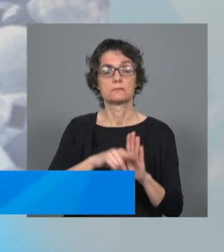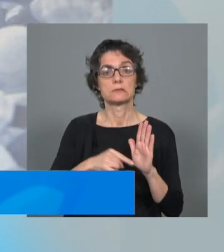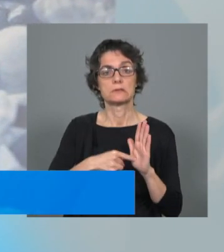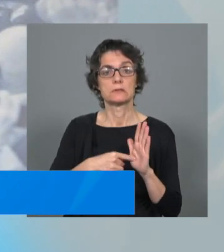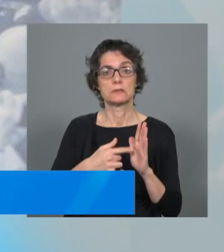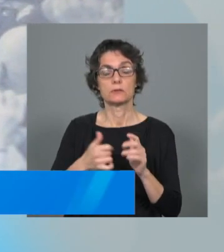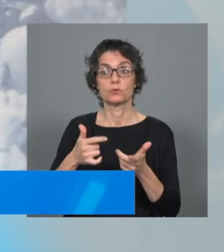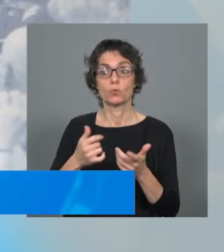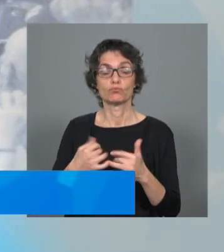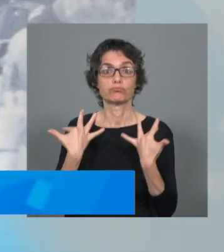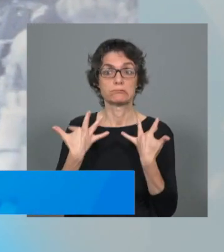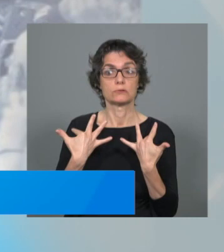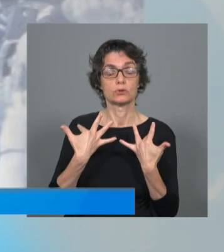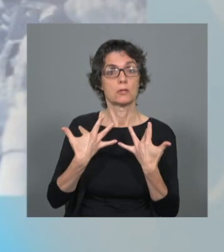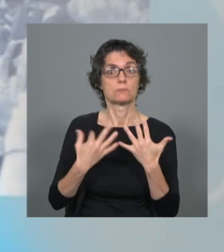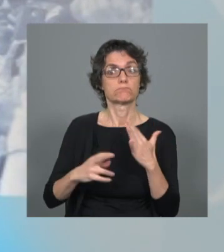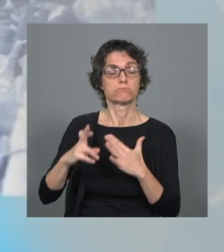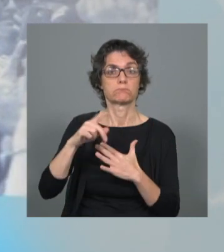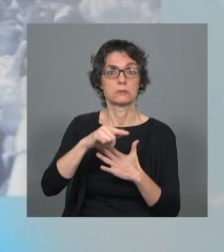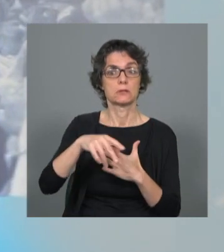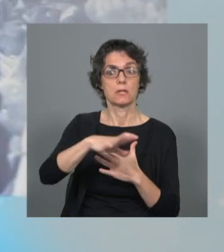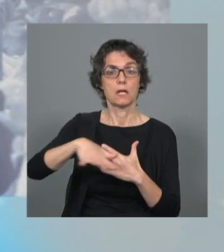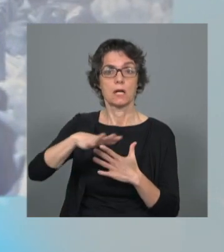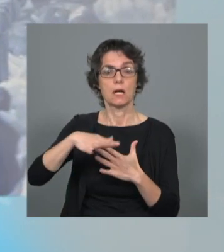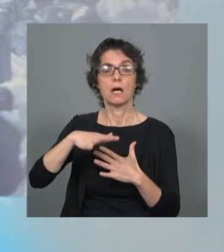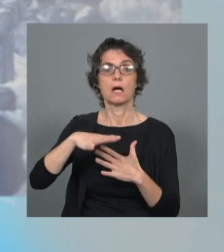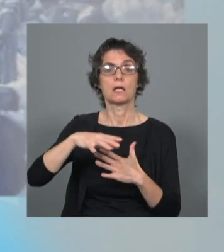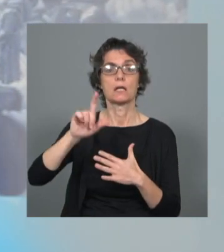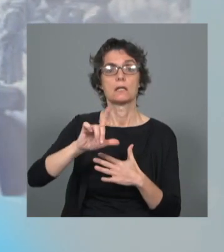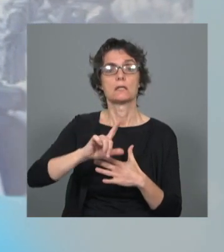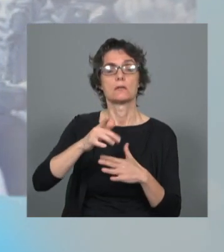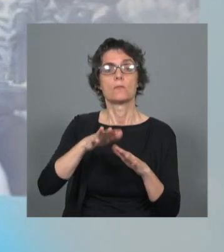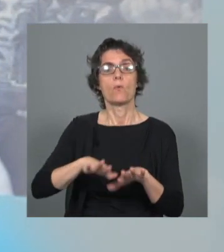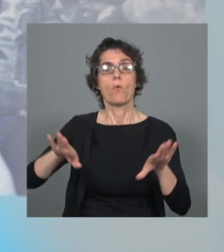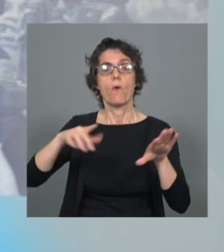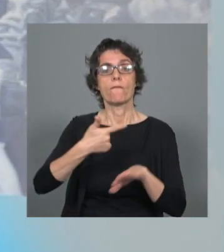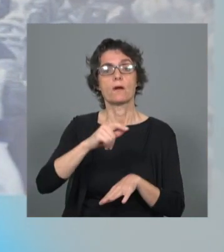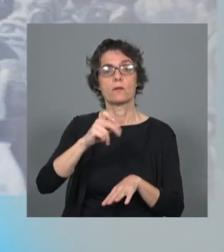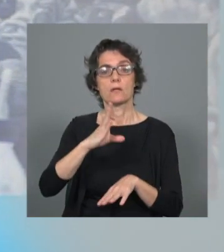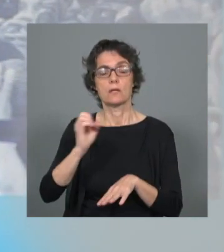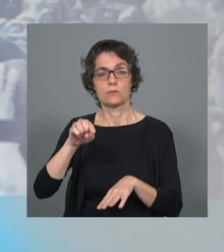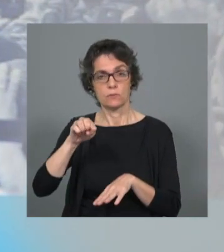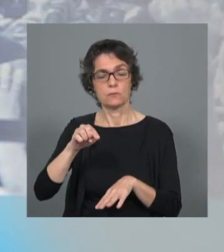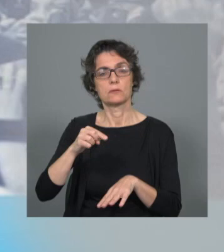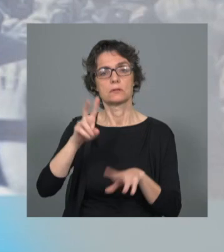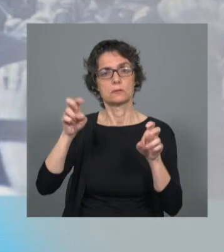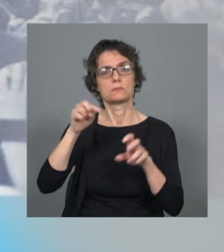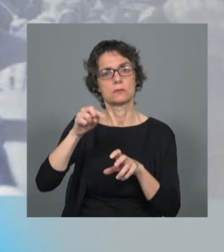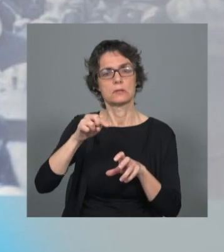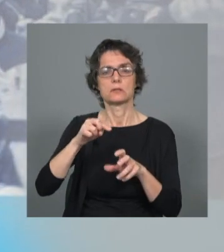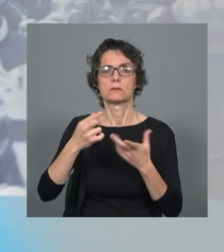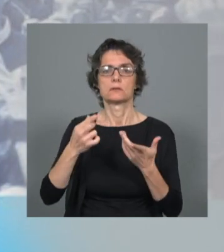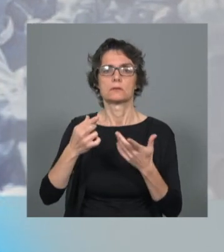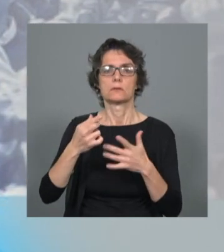Covid estão a acontecer a maior número, nomeadamente na região de Lisboa e Val do Tejo. O tema para o comentário semanal da Renascença, neste